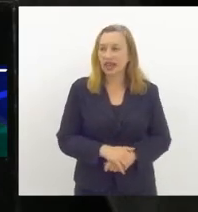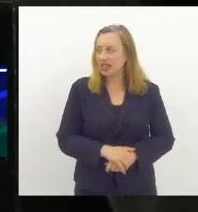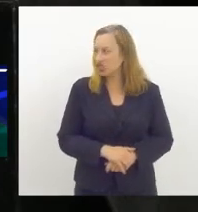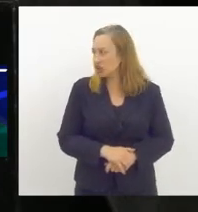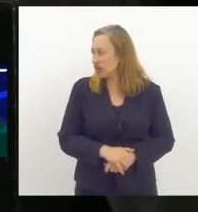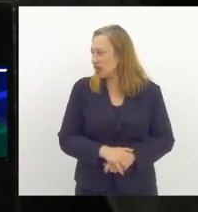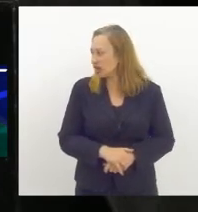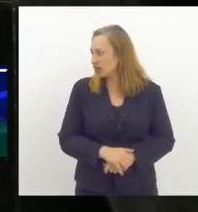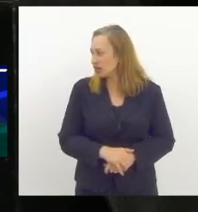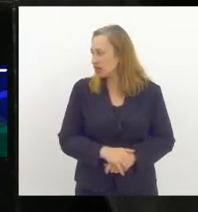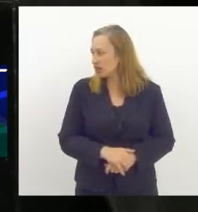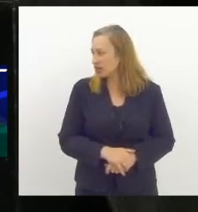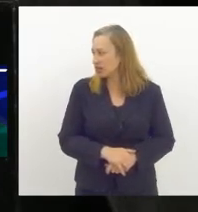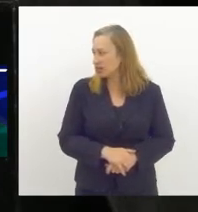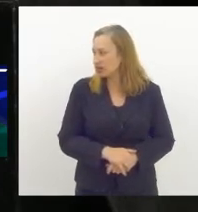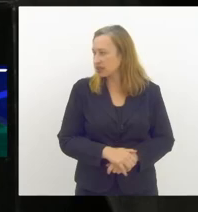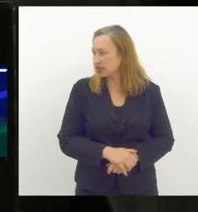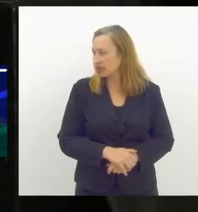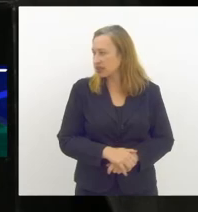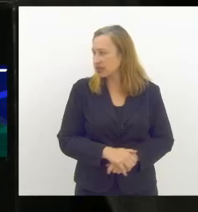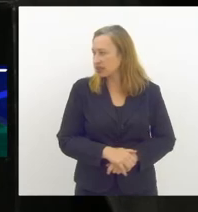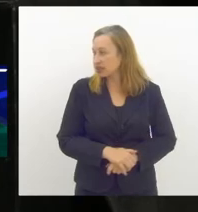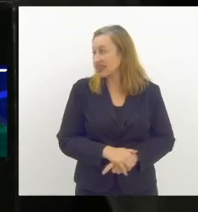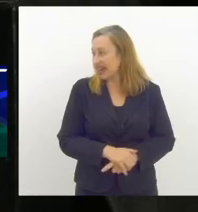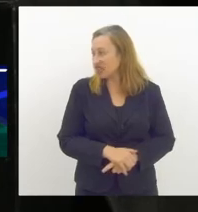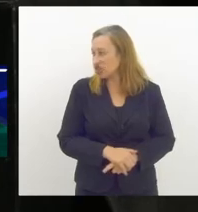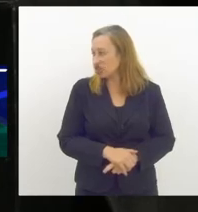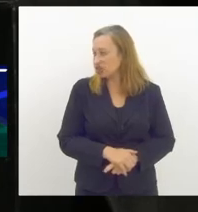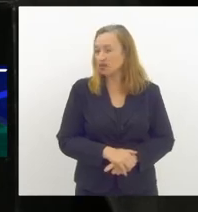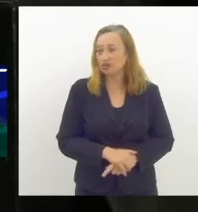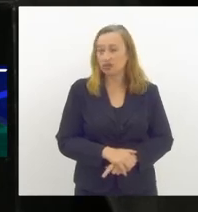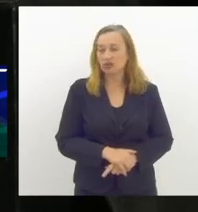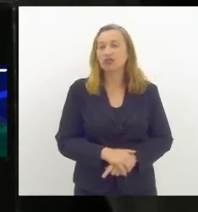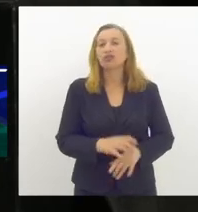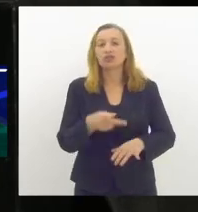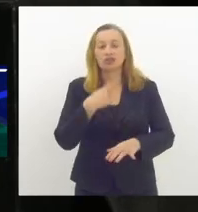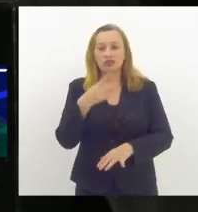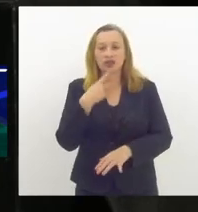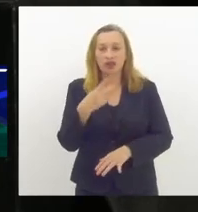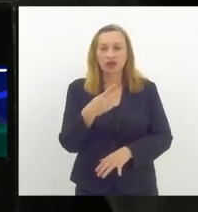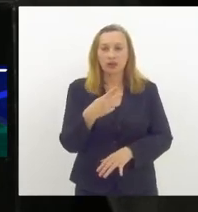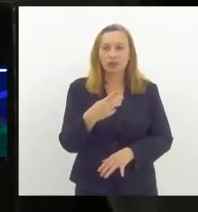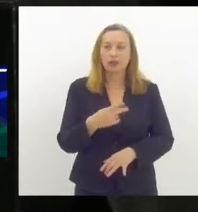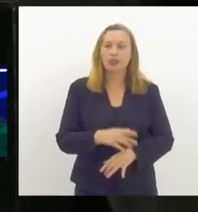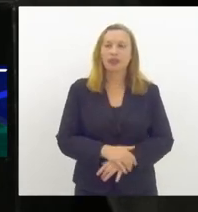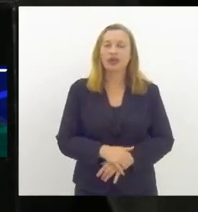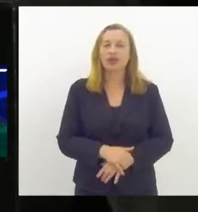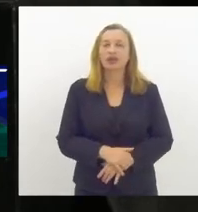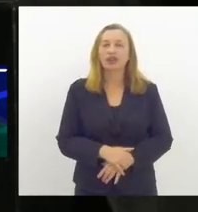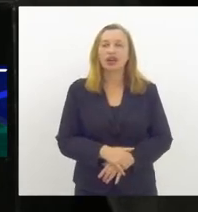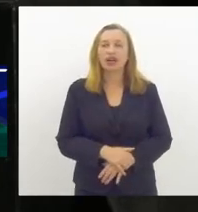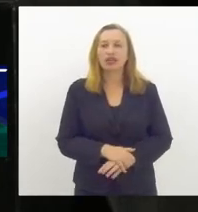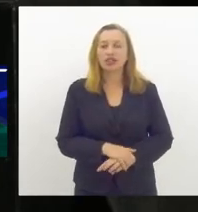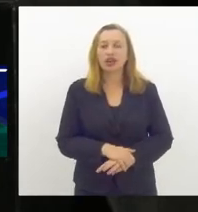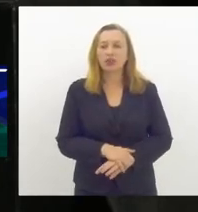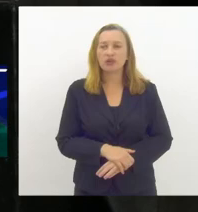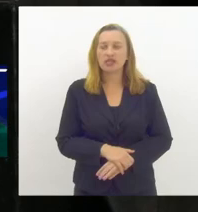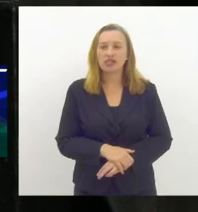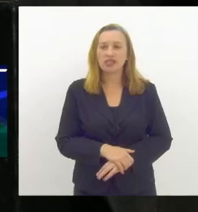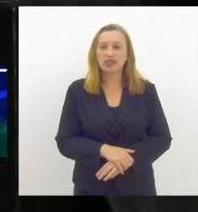o Finn respeitadas as nossas evento as posições diferentes que eu teria dito no debate que aconteceu no domingo